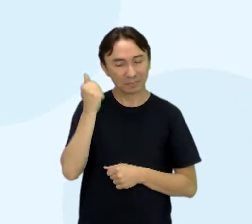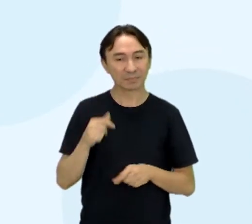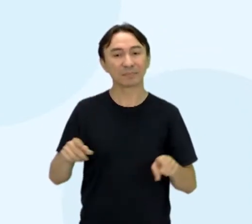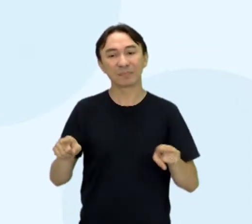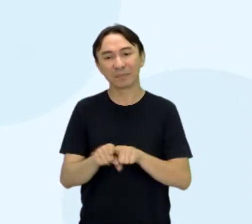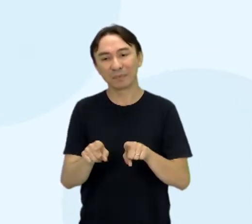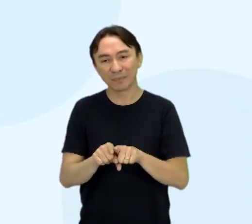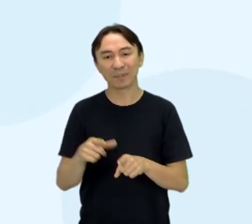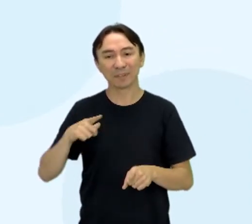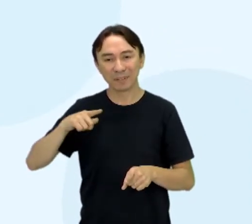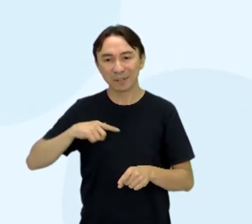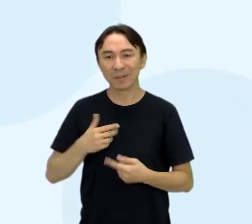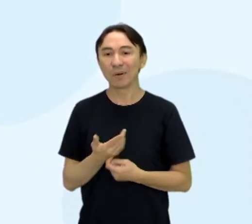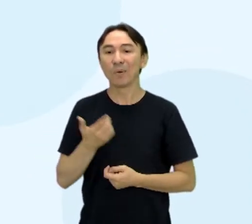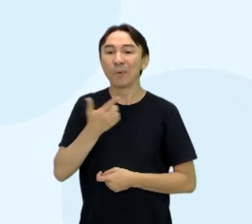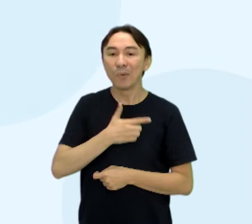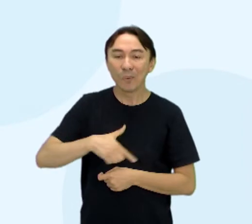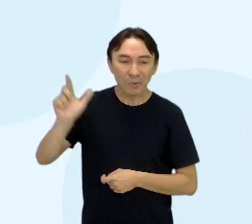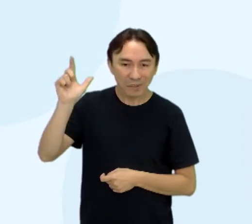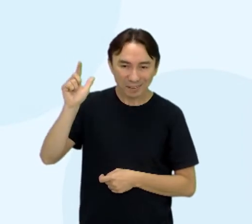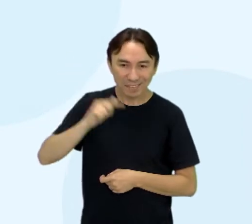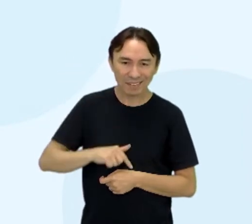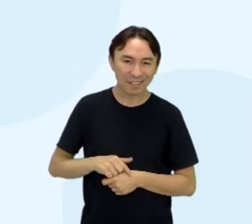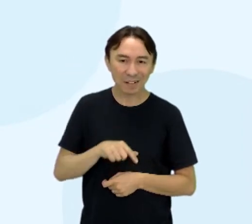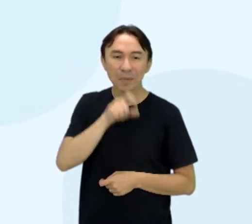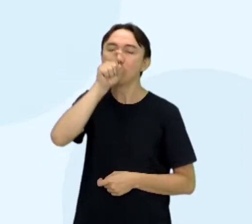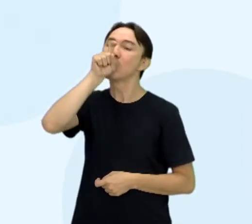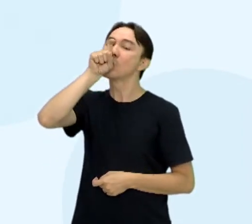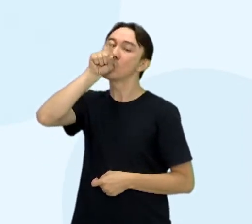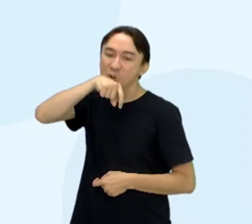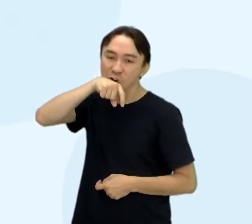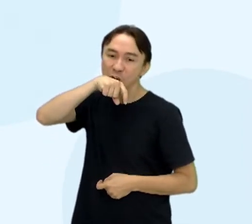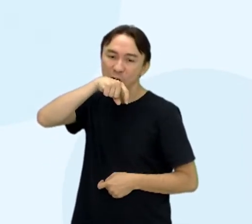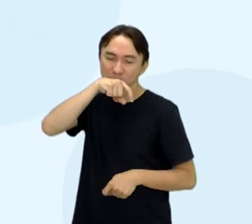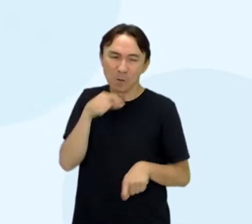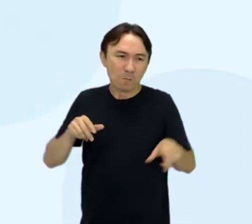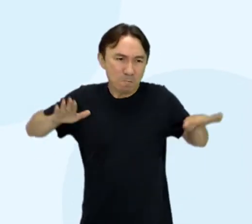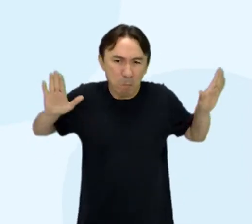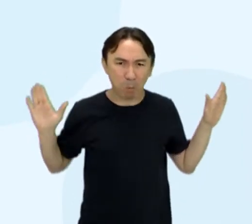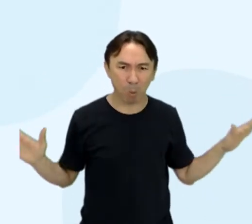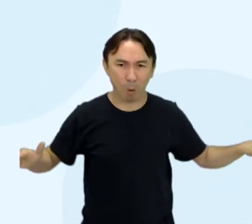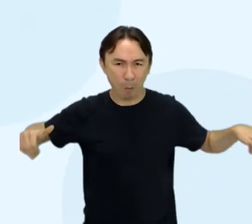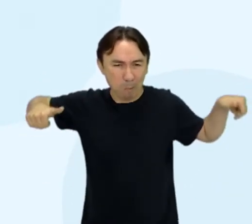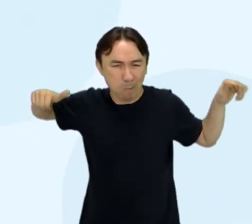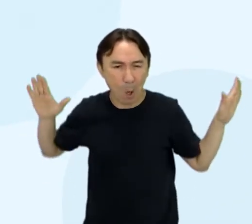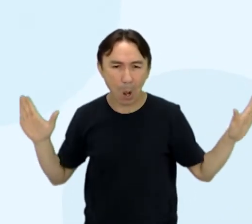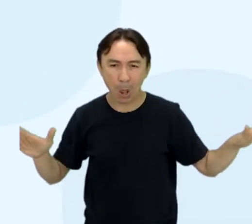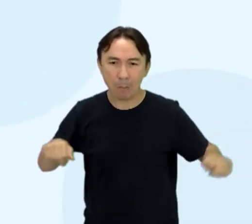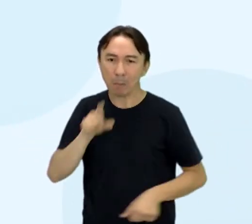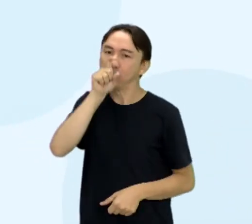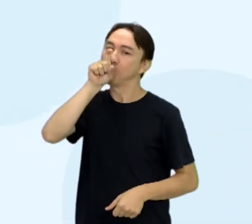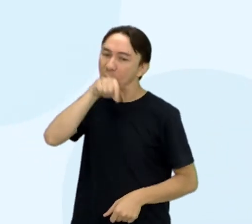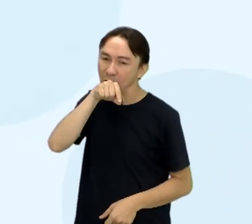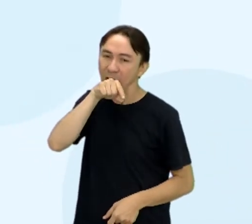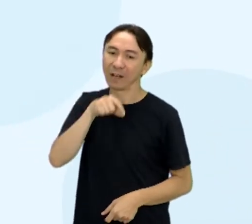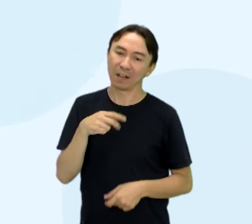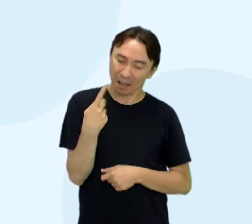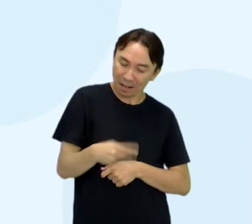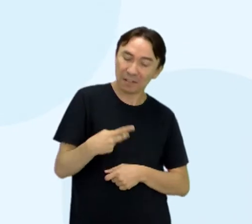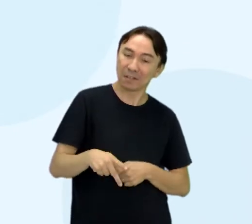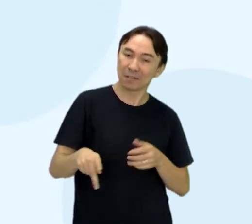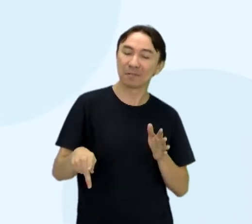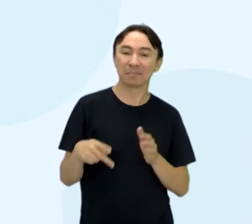aí de uma águia, né? A famosa águia brasileira. No Brasil não tem águias, né? Águias não são aves nativas do Brasil. Mas dizem alguns que